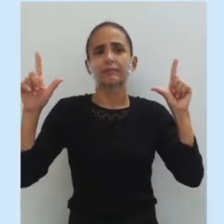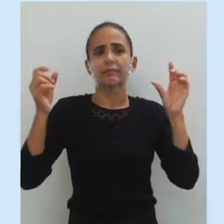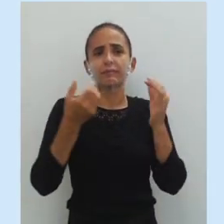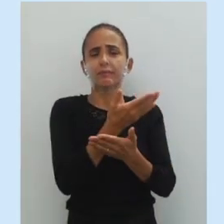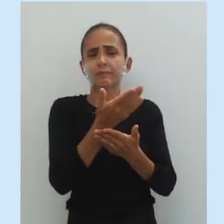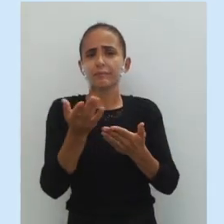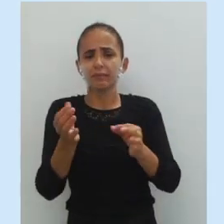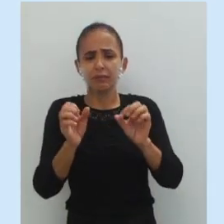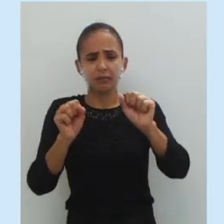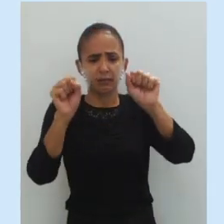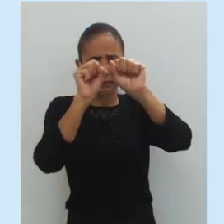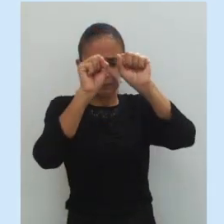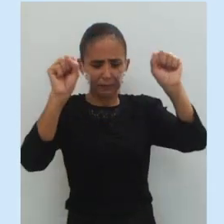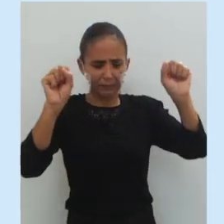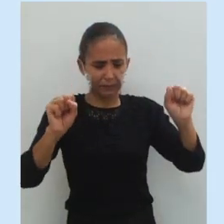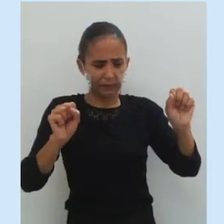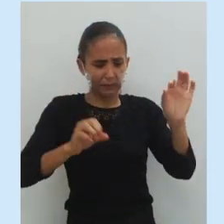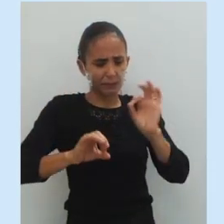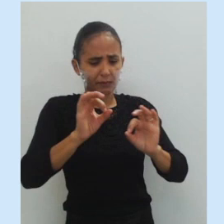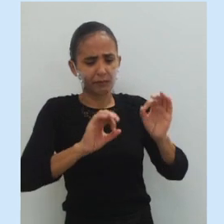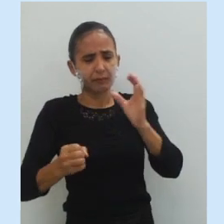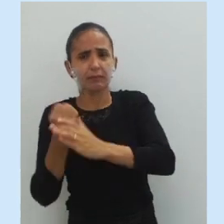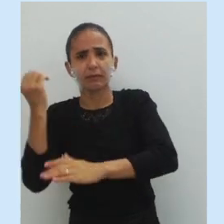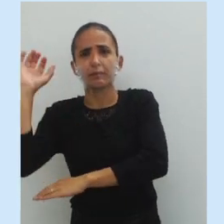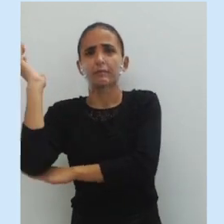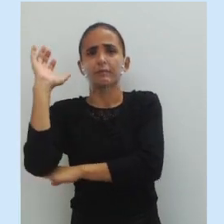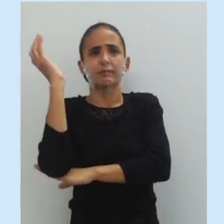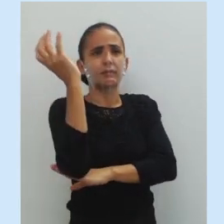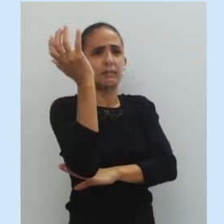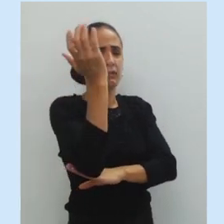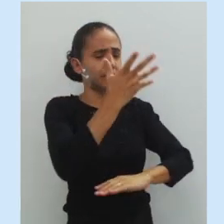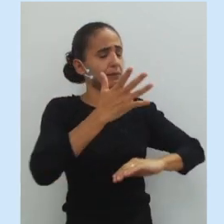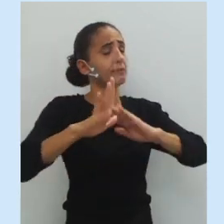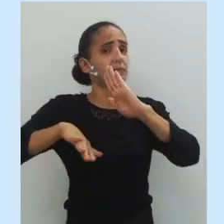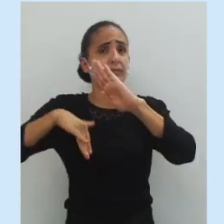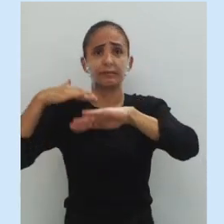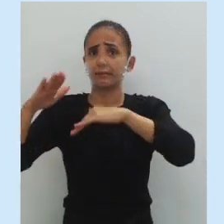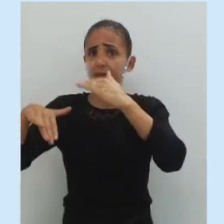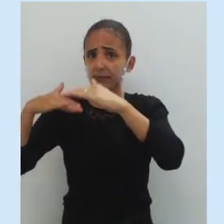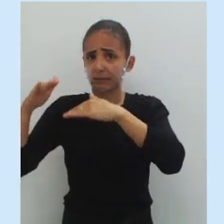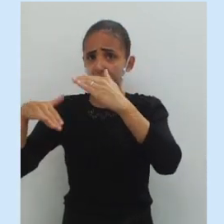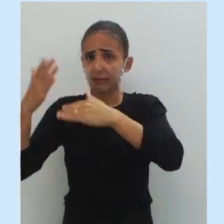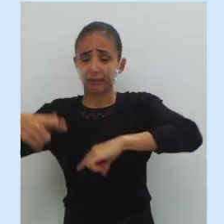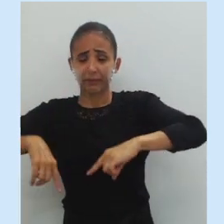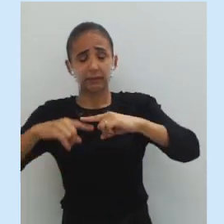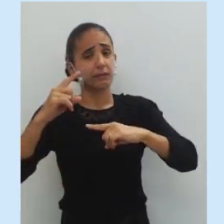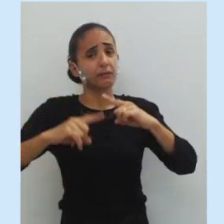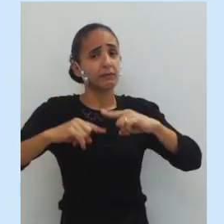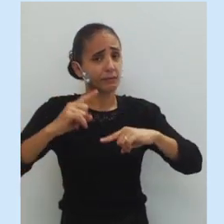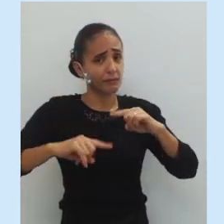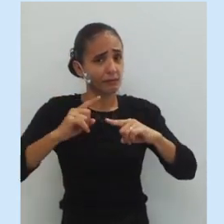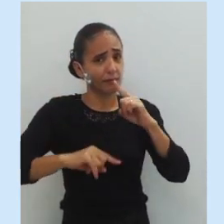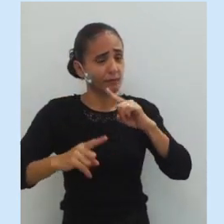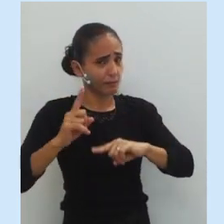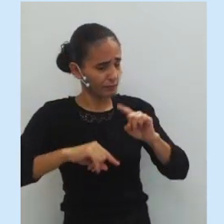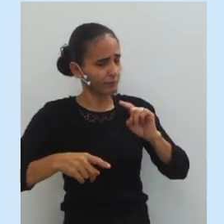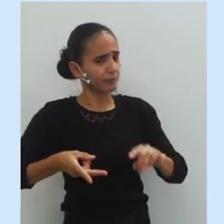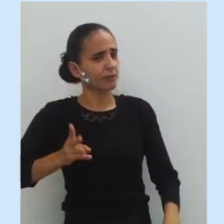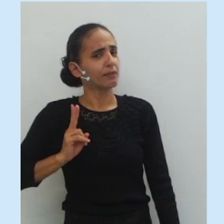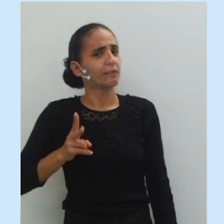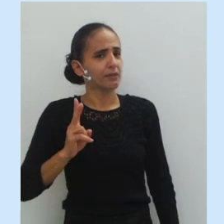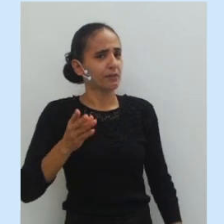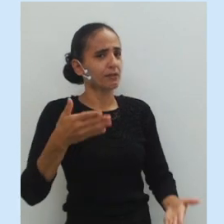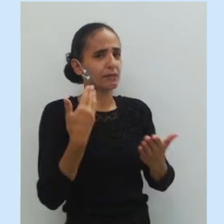as estruturas, ou seja, o meio ambiente e os processos e suas ferramentas. Bora falar sobre